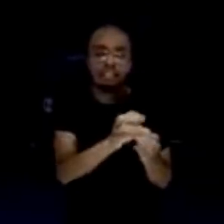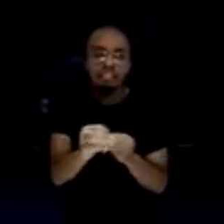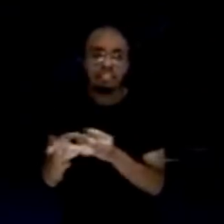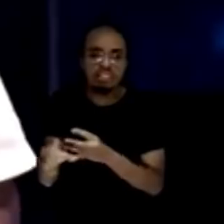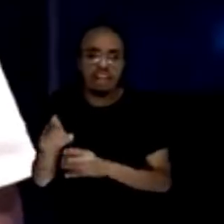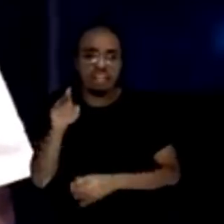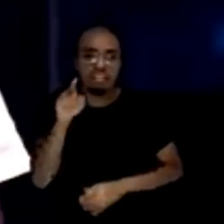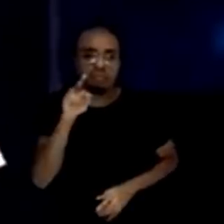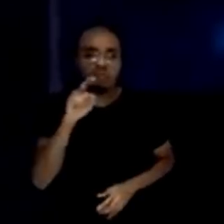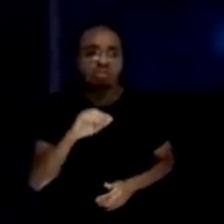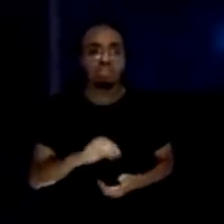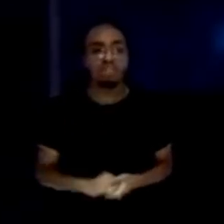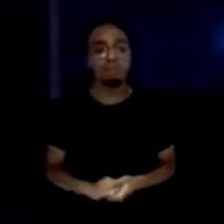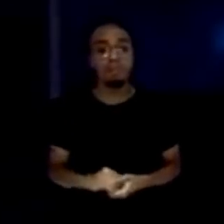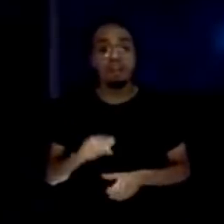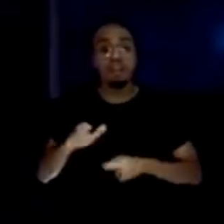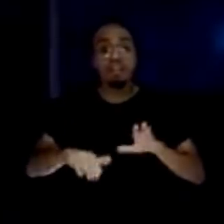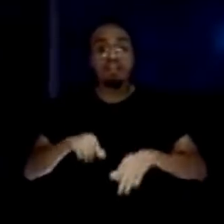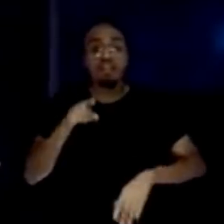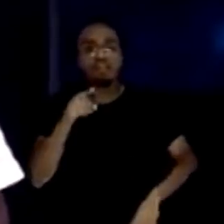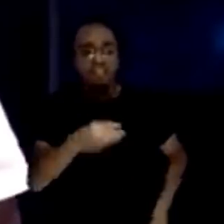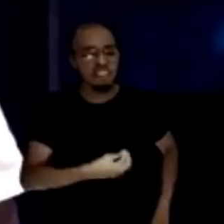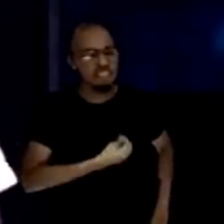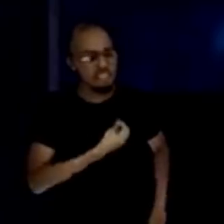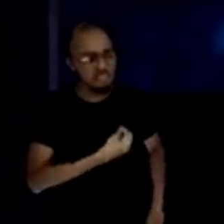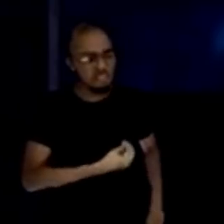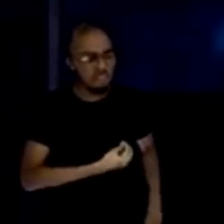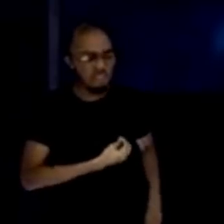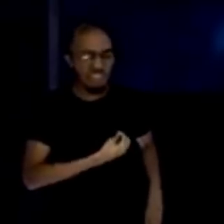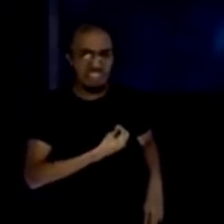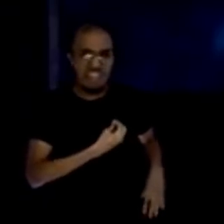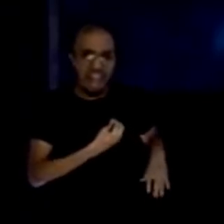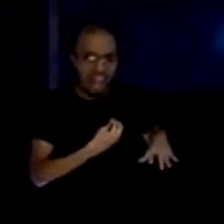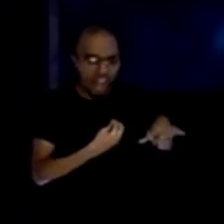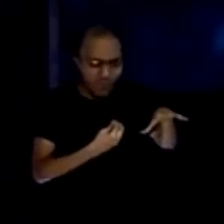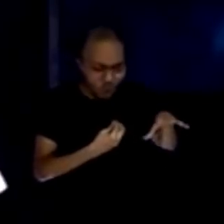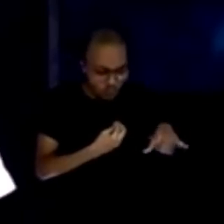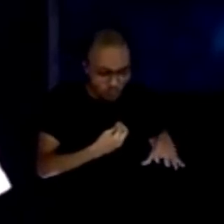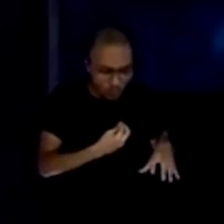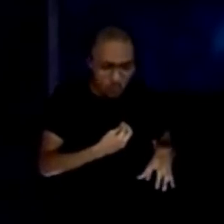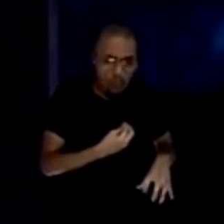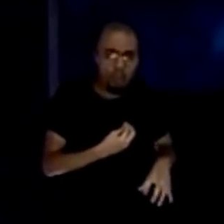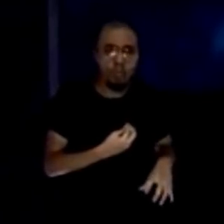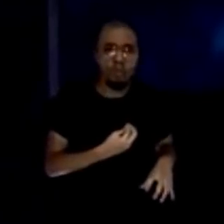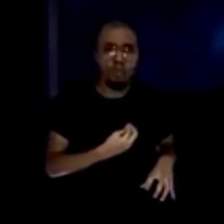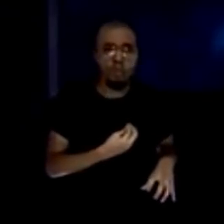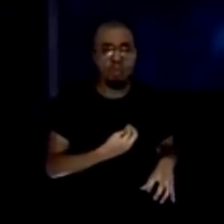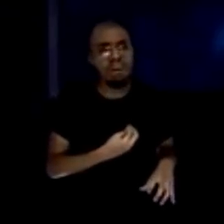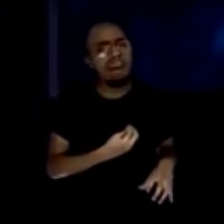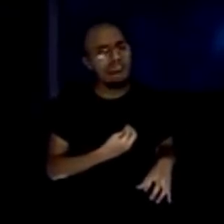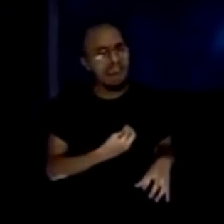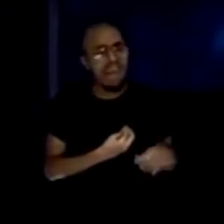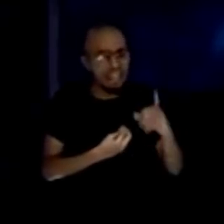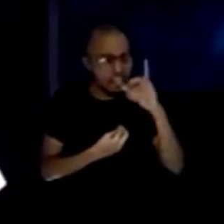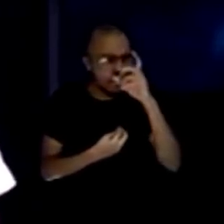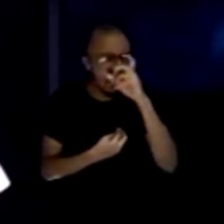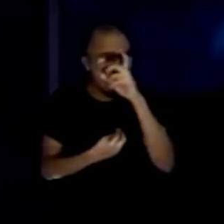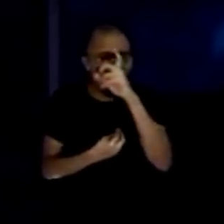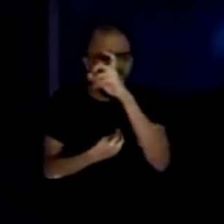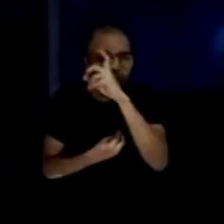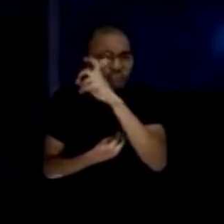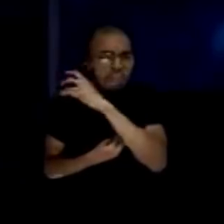fase obscura, uma fase terrível, uma fase, fala: pastor, olha, eu não tenho força para enfrentar isso, eu não tenho discernimento para lidar com